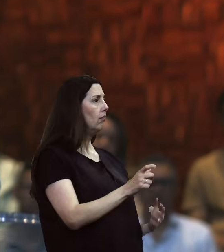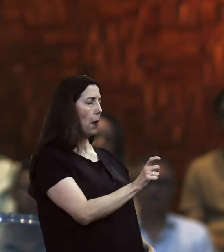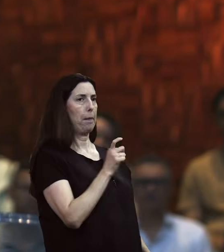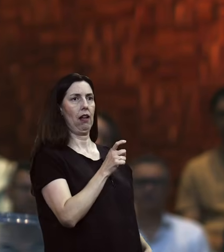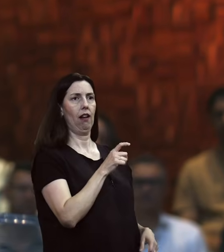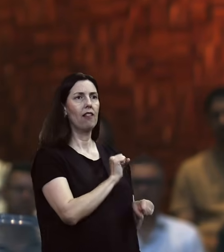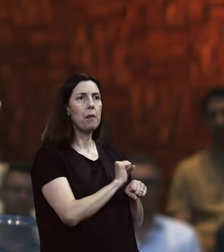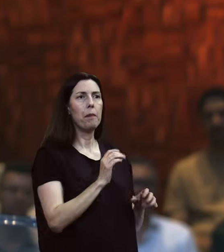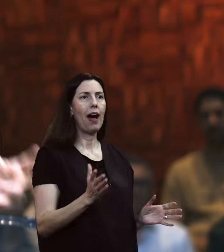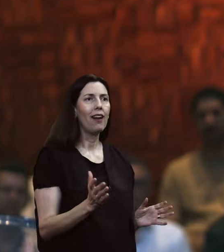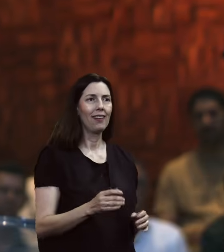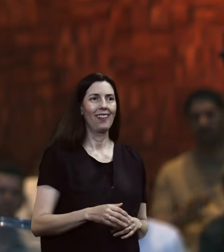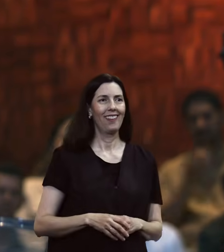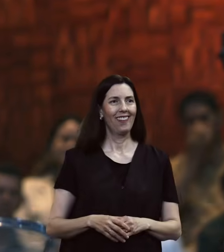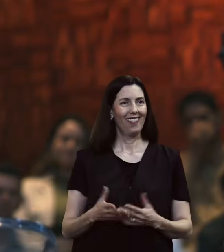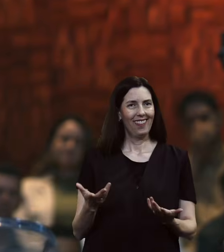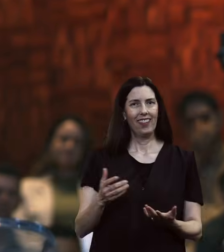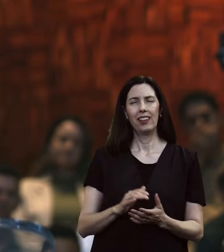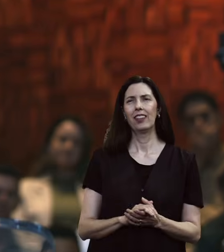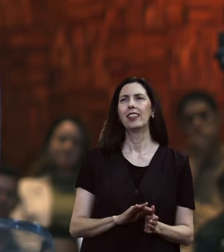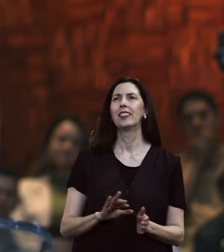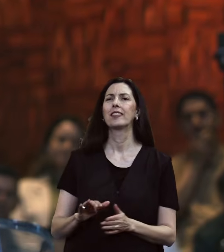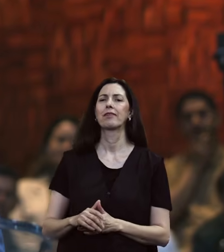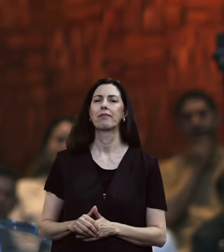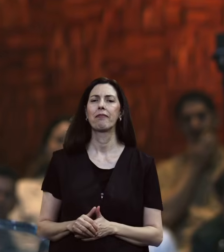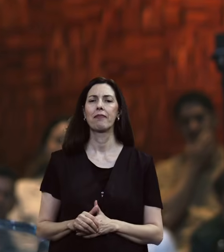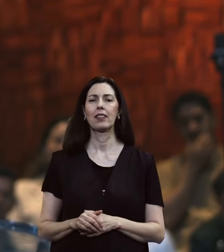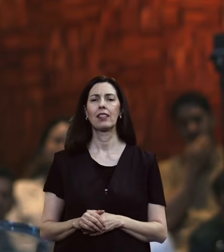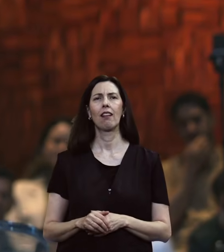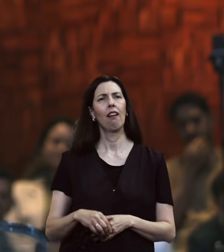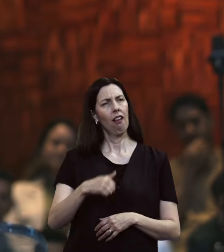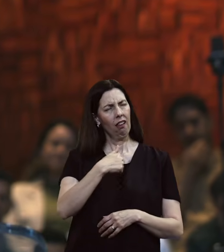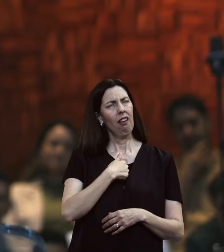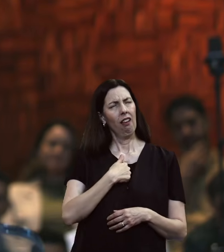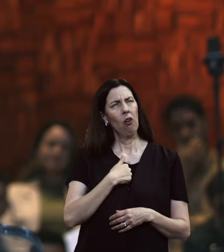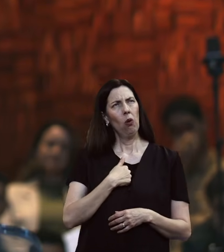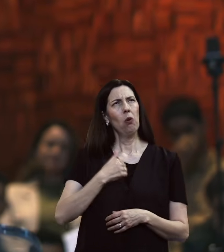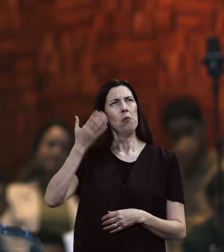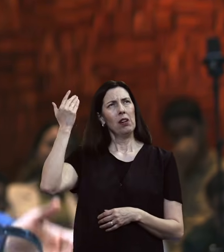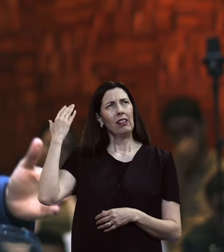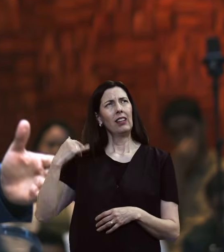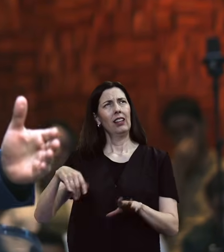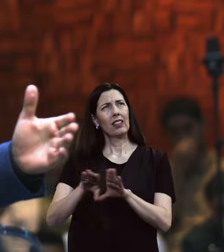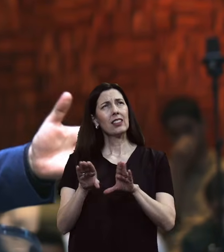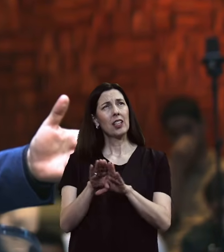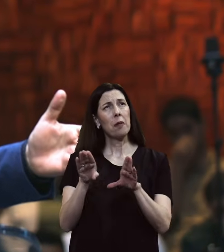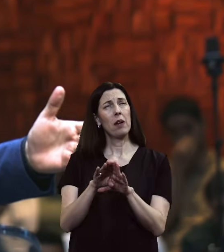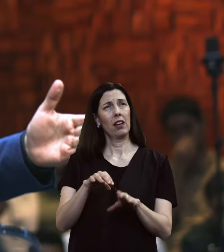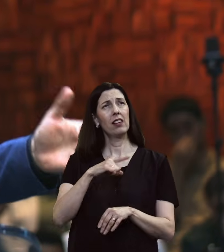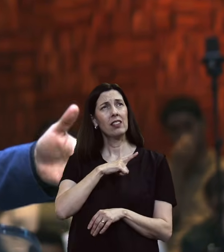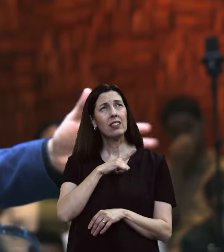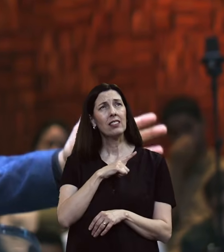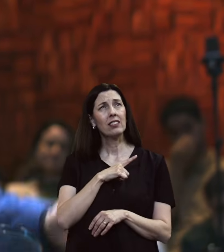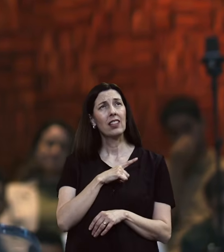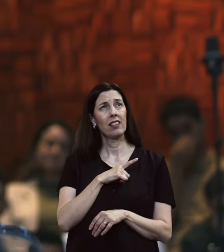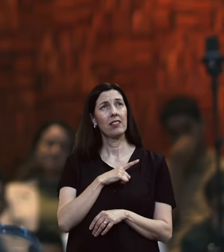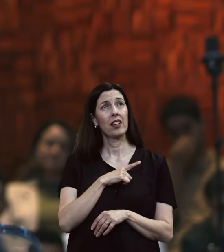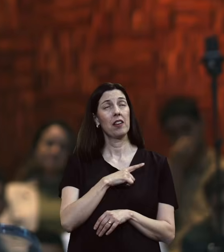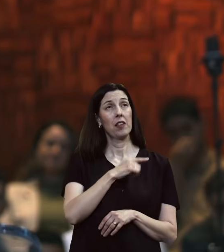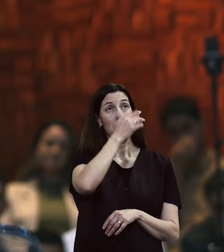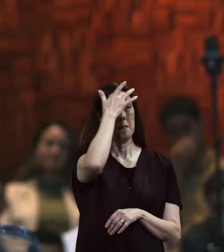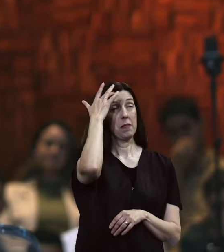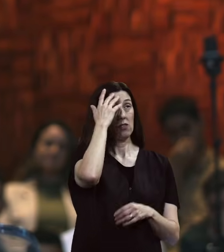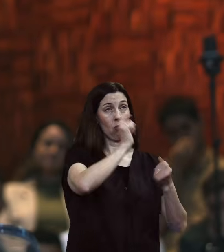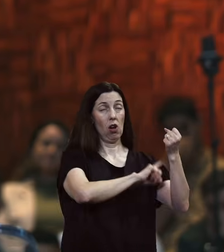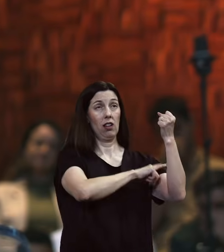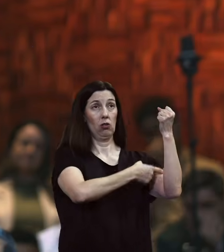Deus quase se frustraram no meu coração, porque eu recebi repreensões de autoridades. Eu